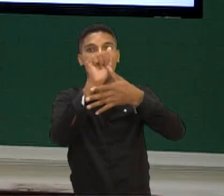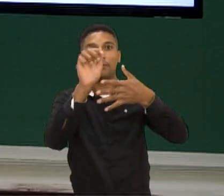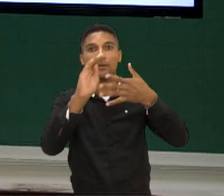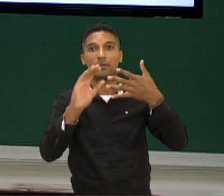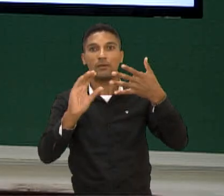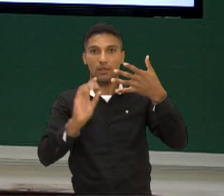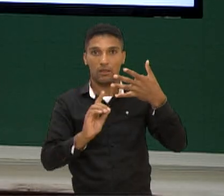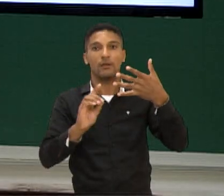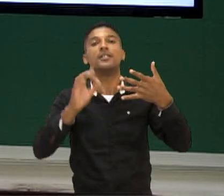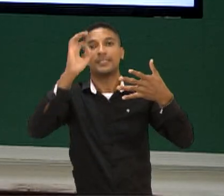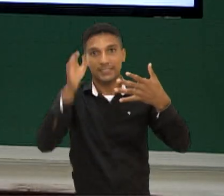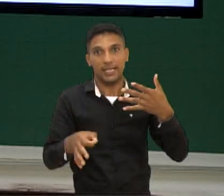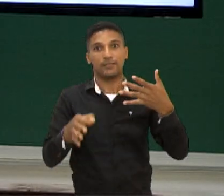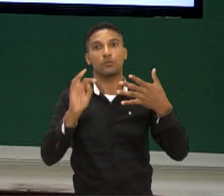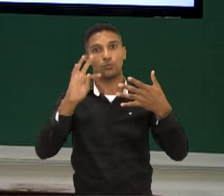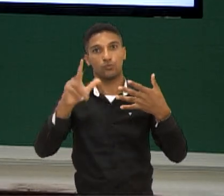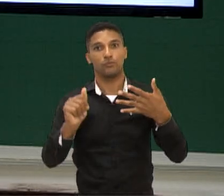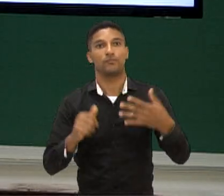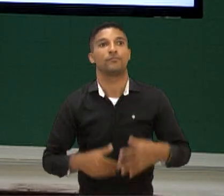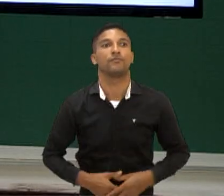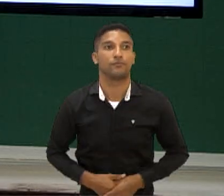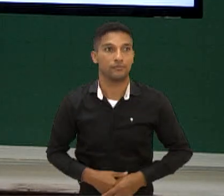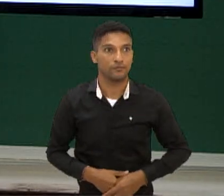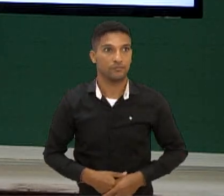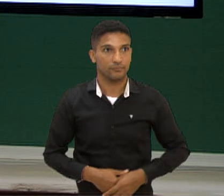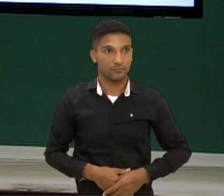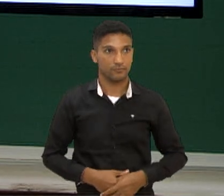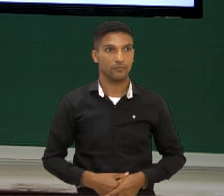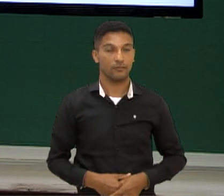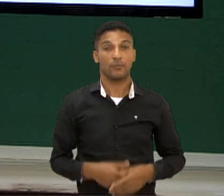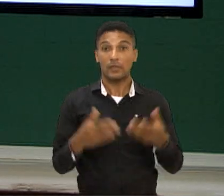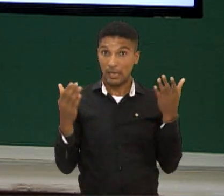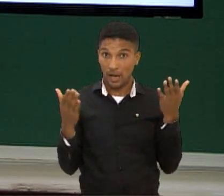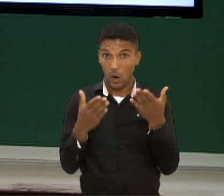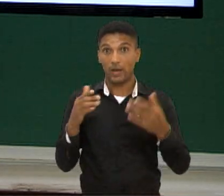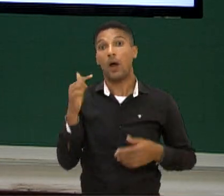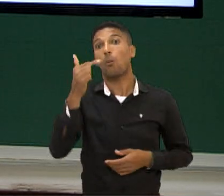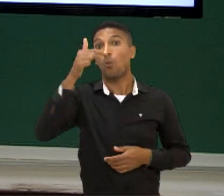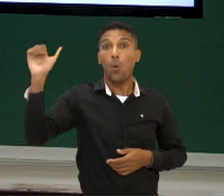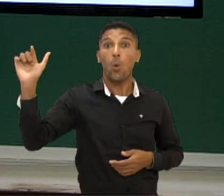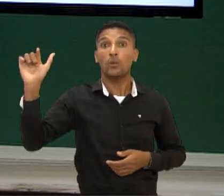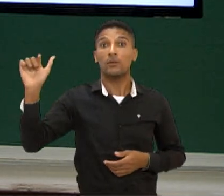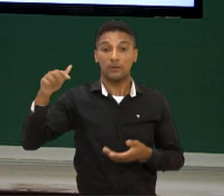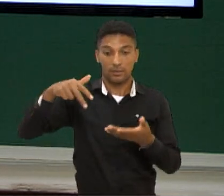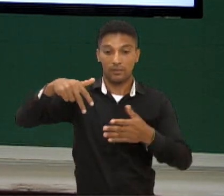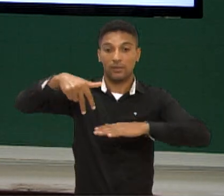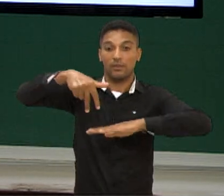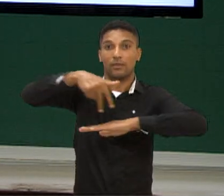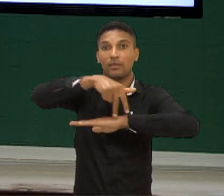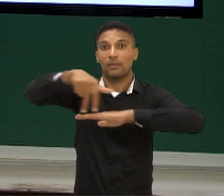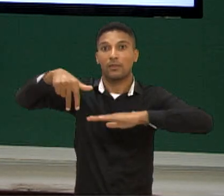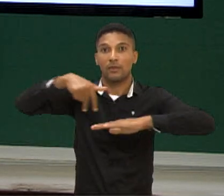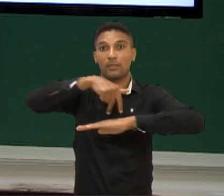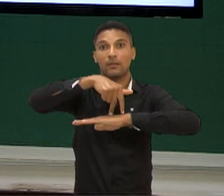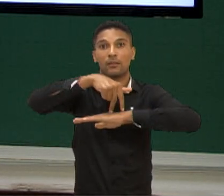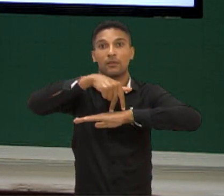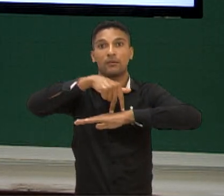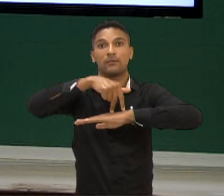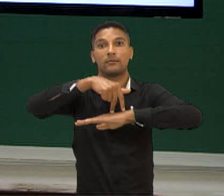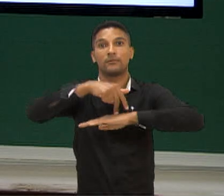Agora vamos falar de outro estilo de dança de roda. Uma dança bem interessante que está presente aqui